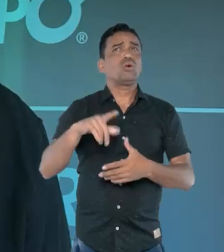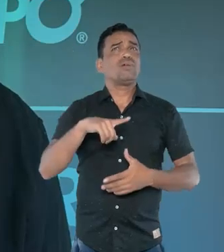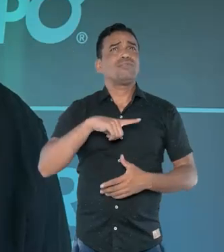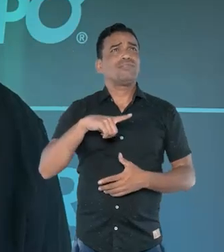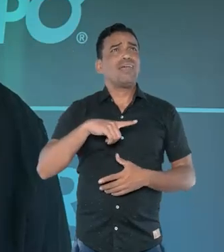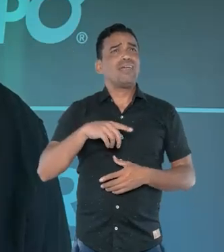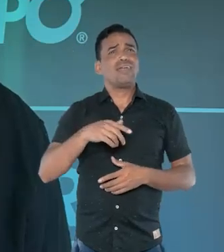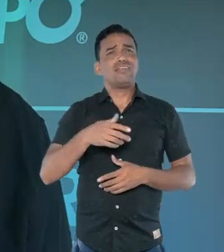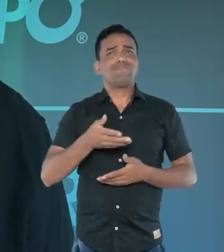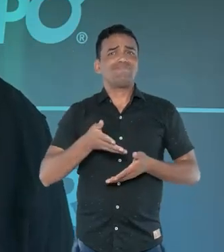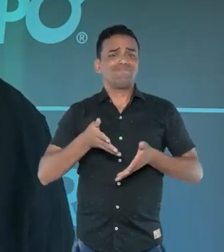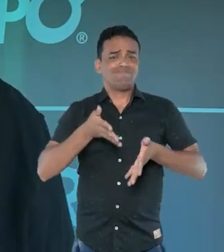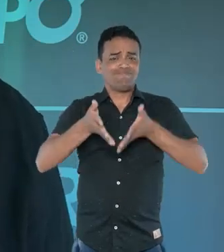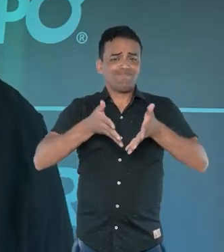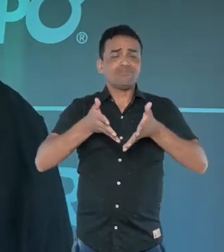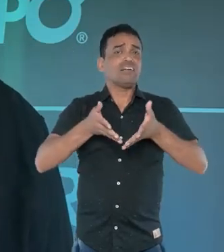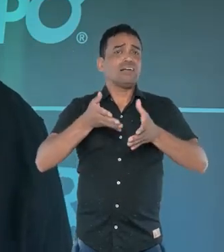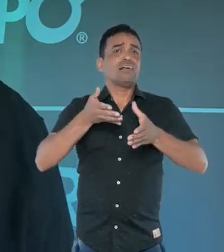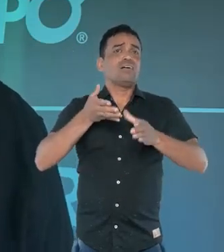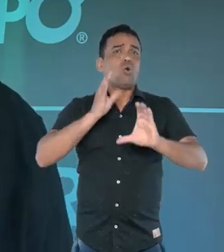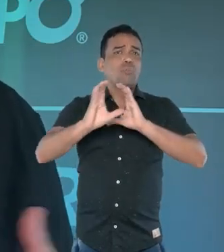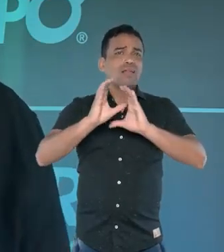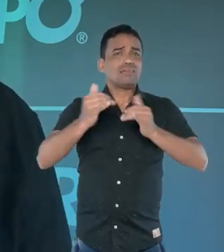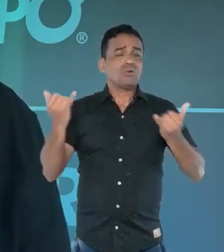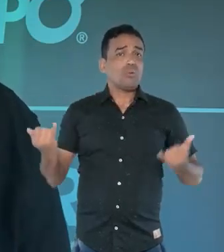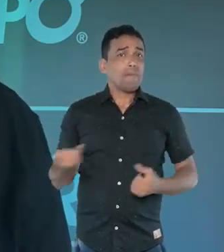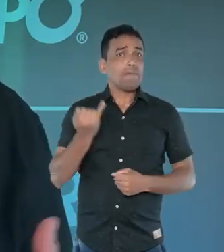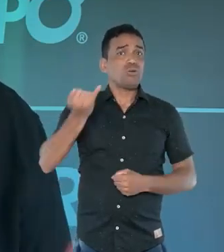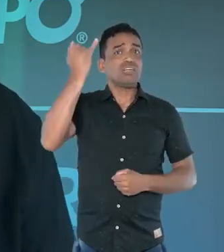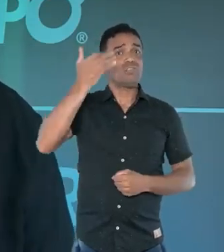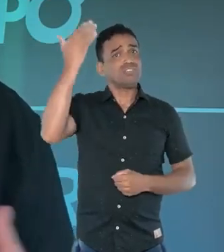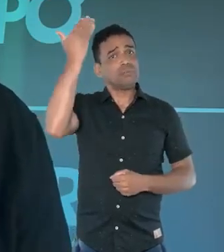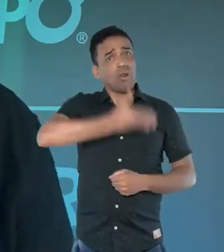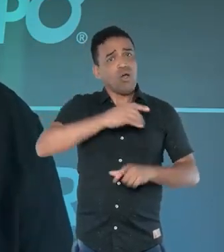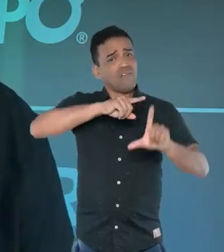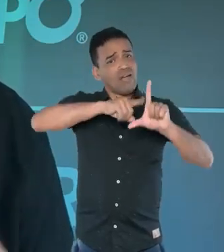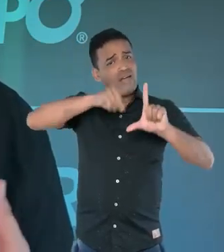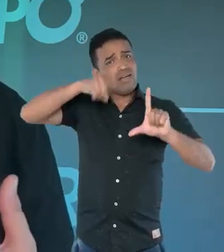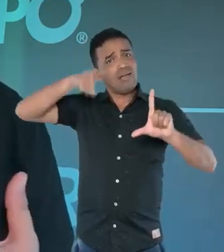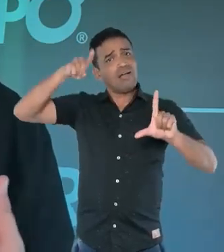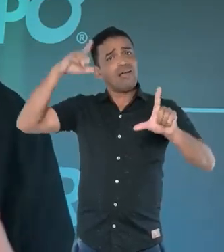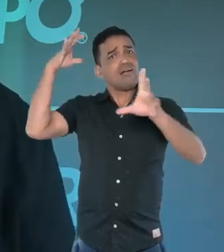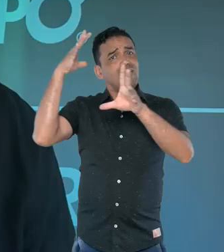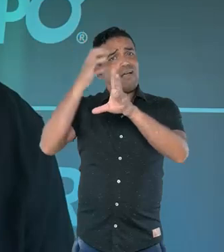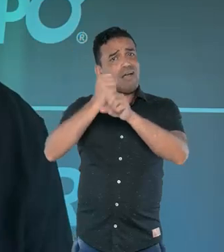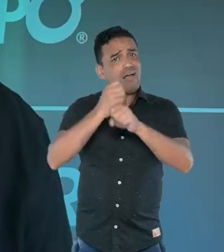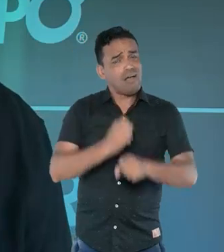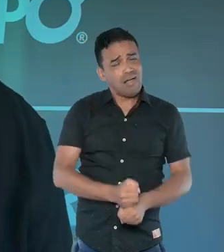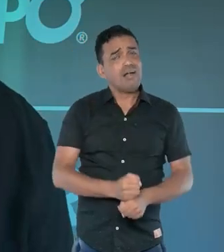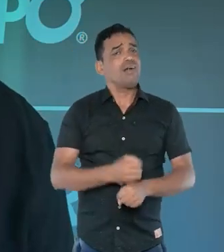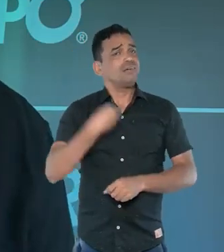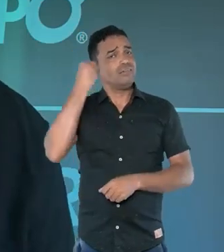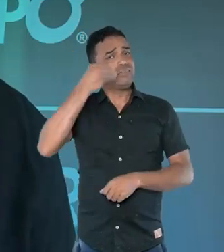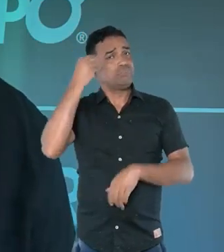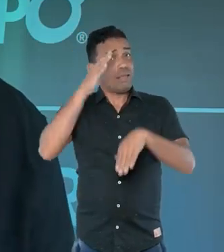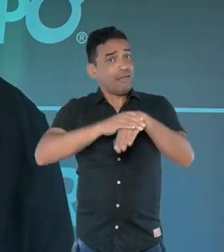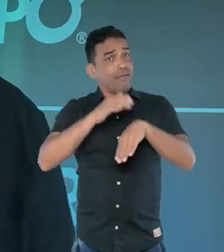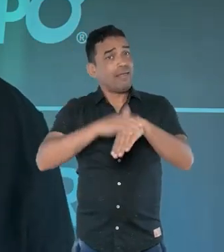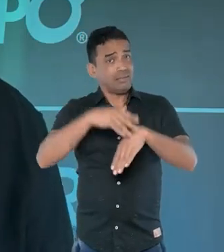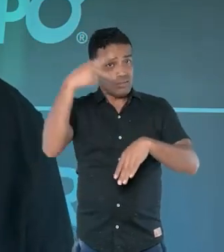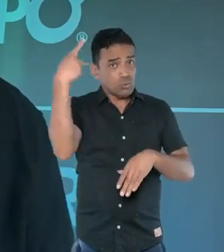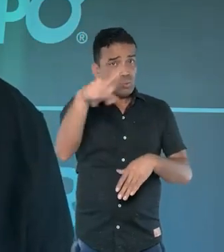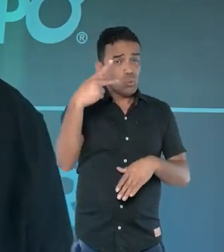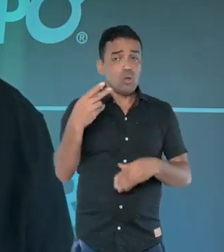muito importante ali, e de certa forma você prova com dados e com a sua própria experiência, assim,